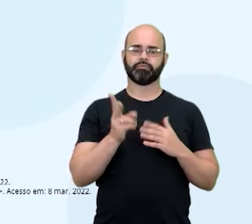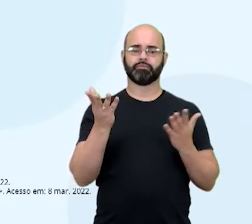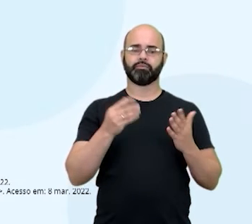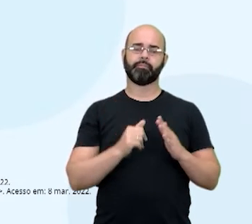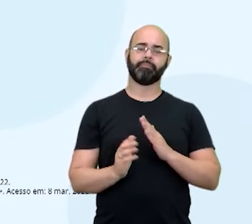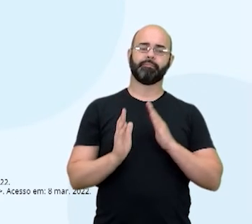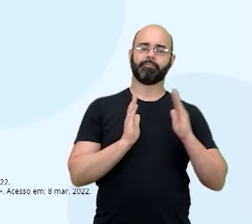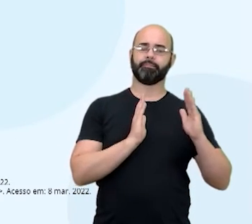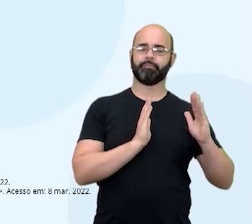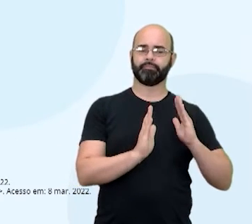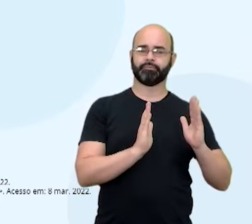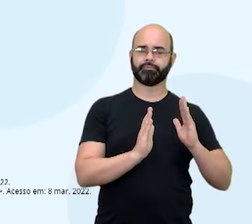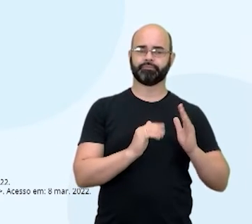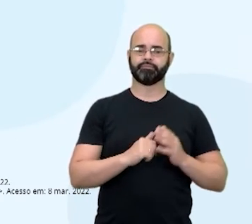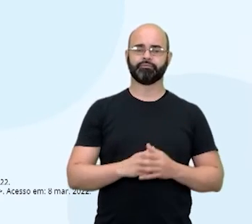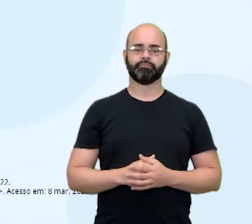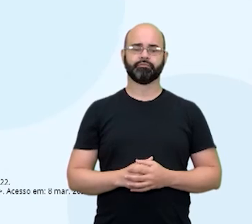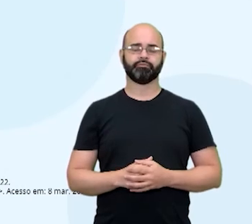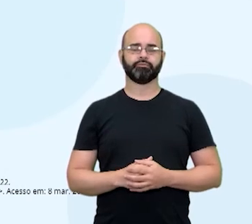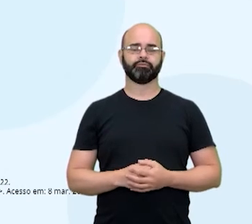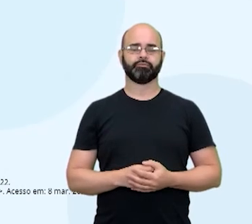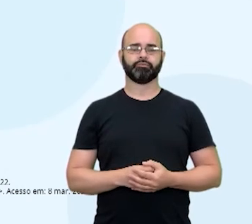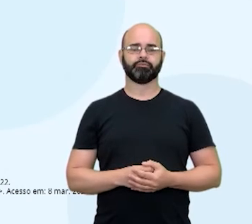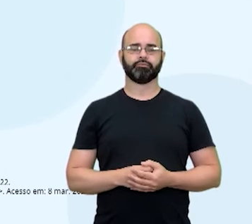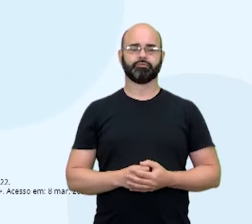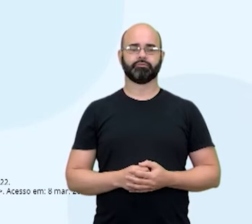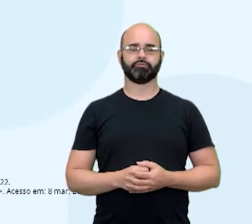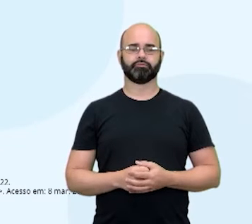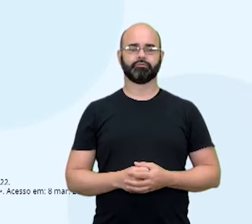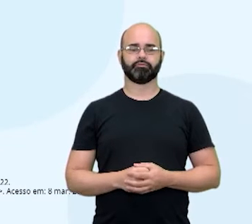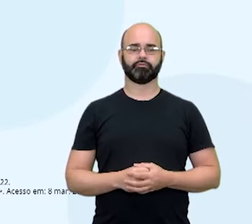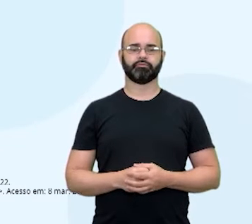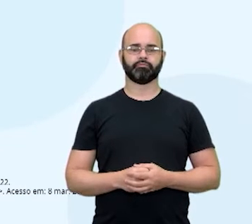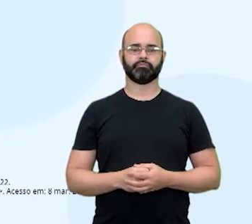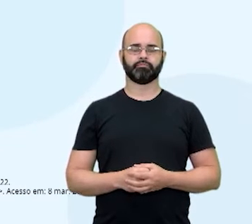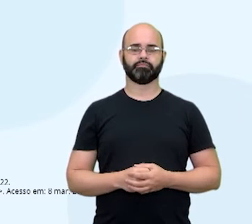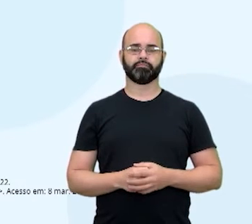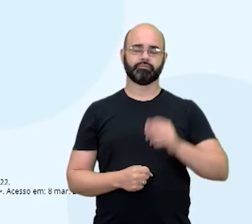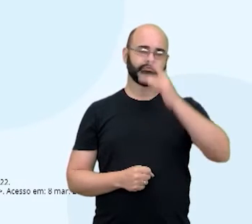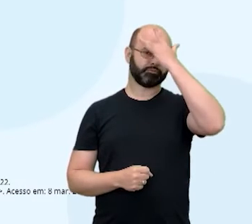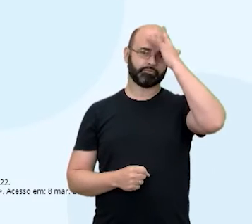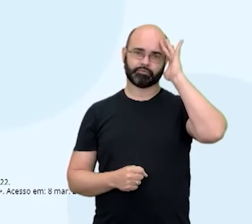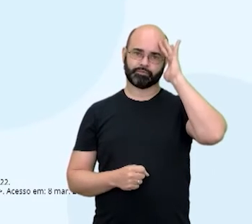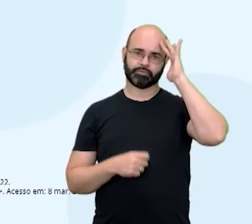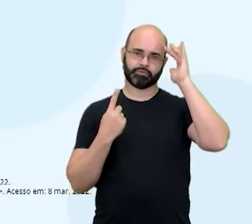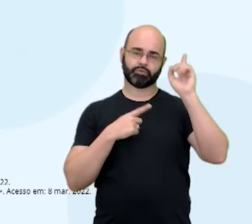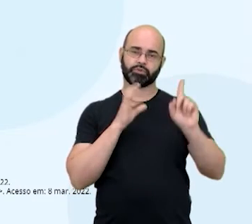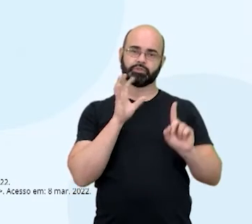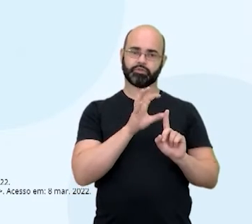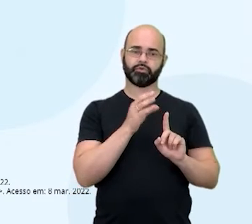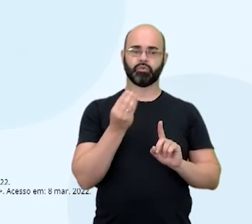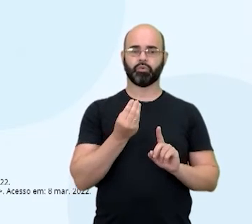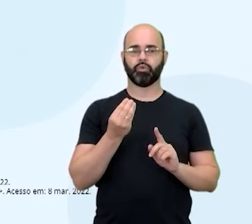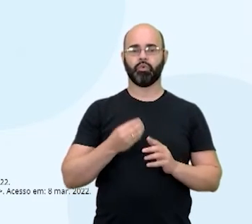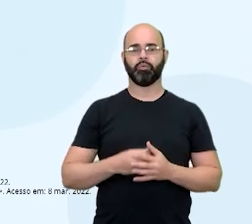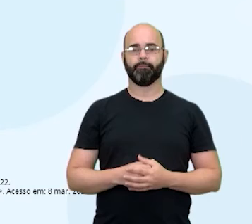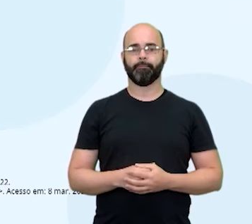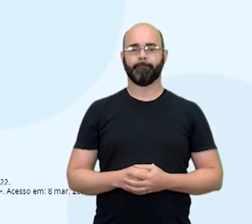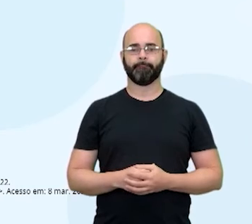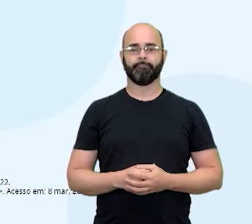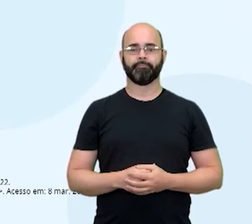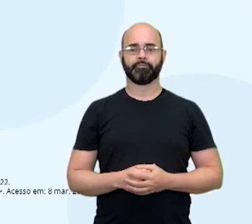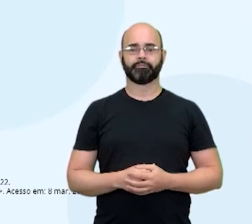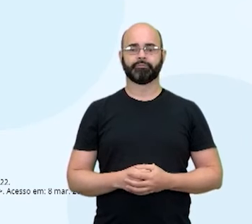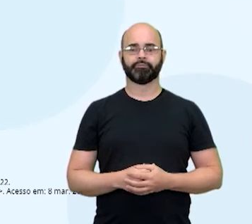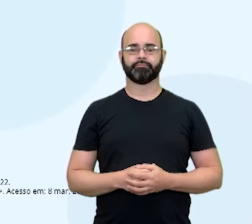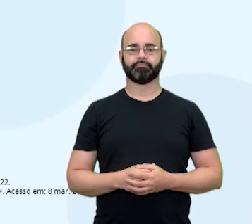aí, né, trocando aí esse processo, né, da interferência do ser humano. Então tá lá, ó, com o objetivo de entender os debates em